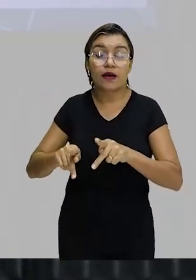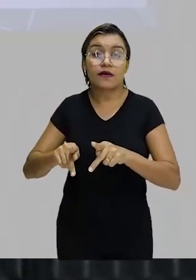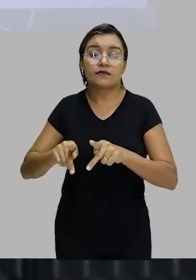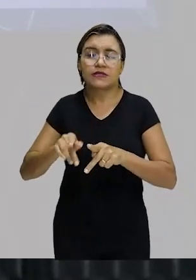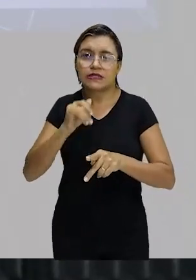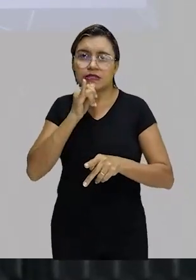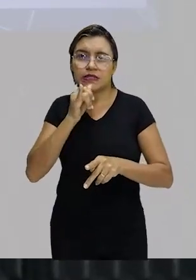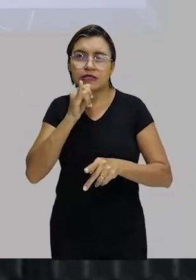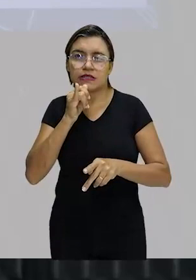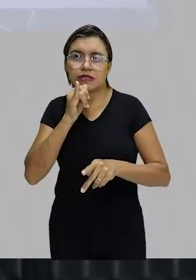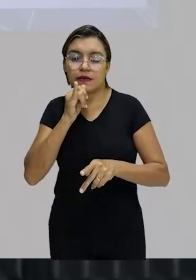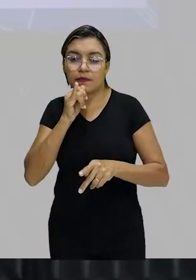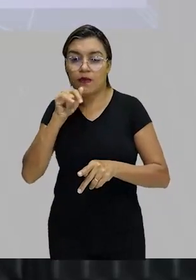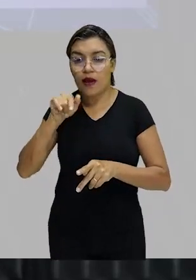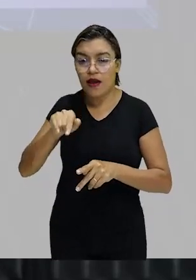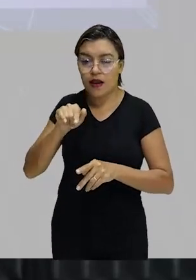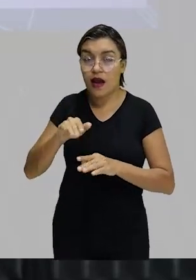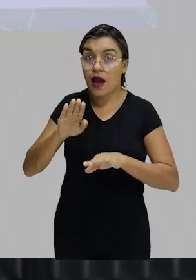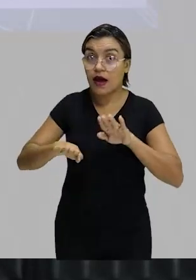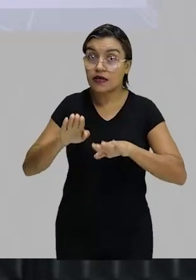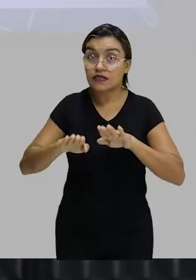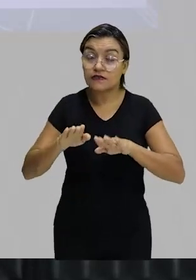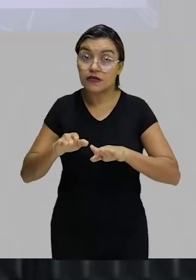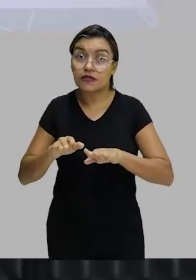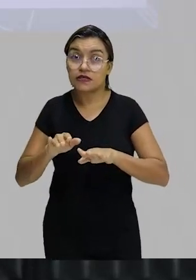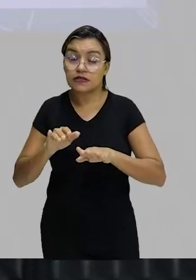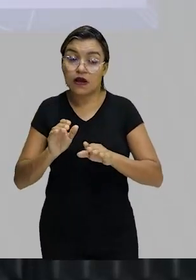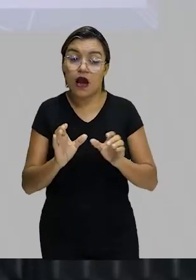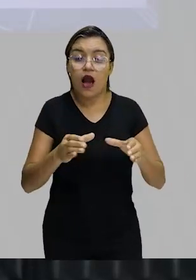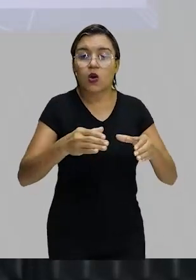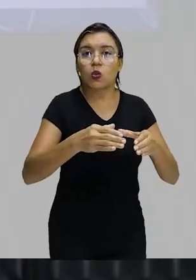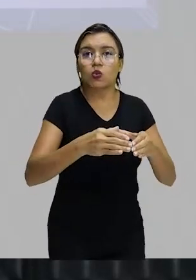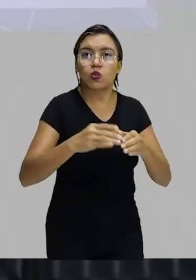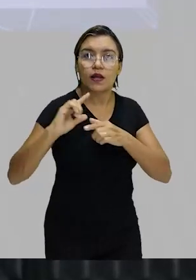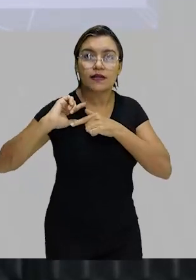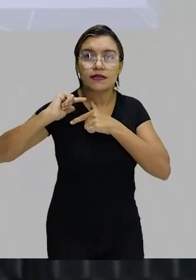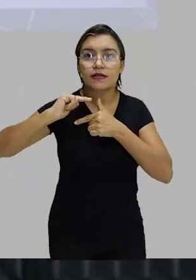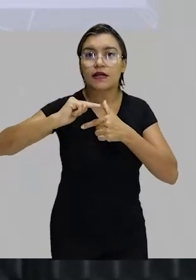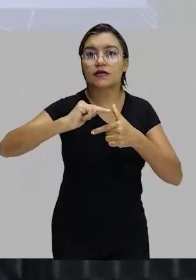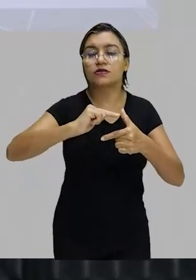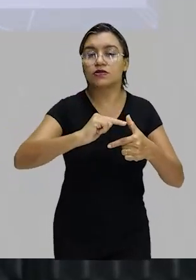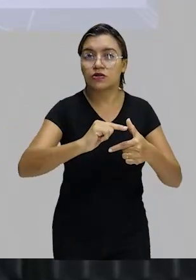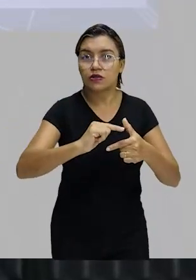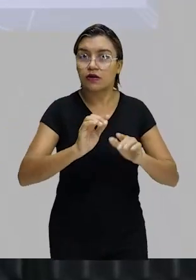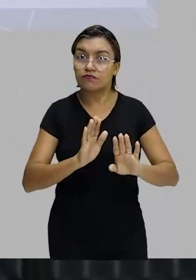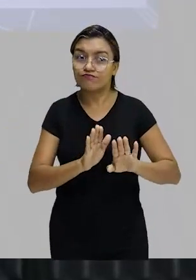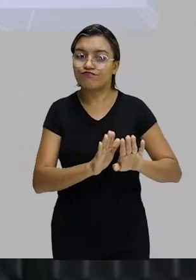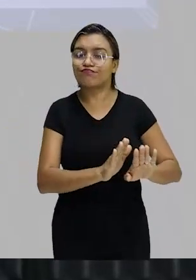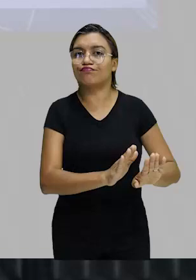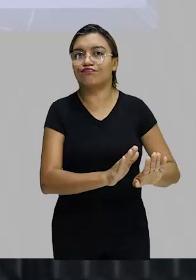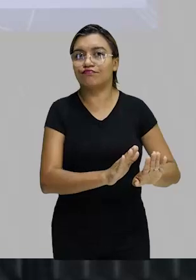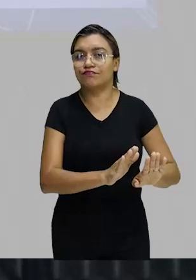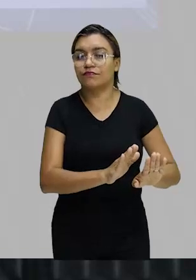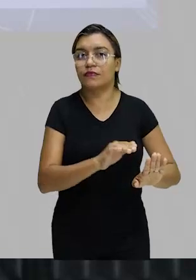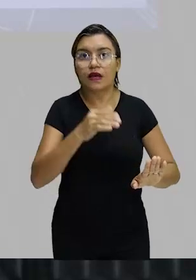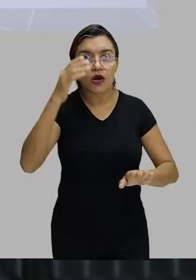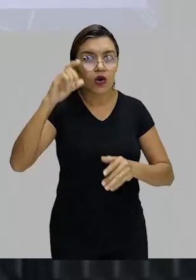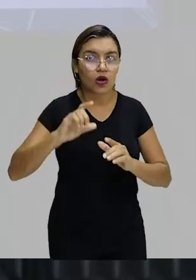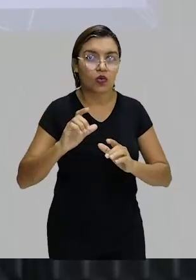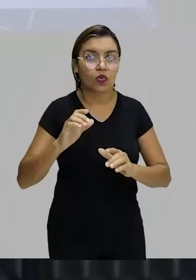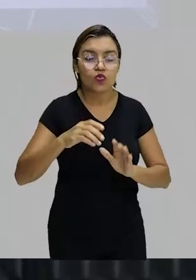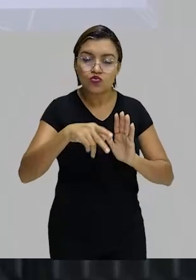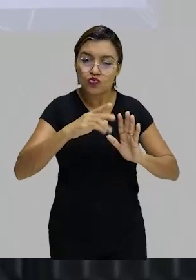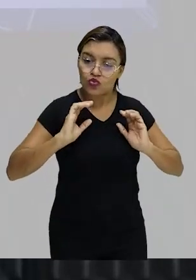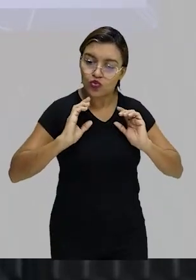vezes acaba deixando uma cultura tradicional em segundo plano, a ponto dessa cultura tradicional, daquele